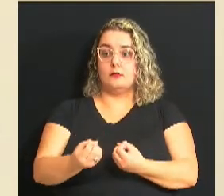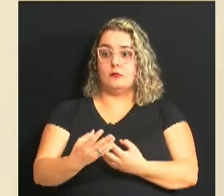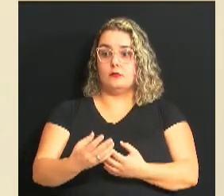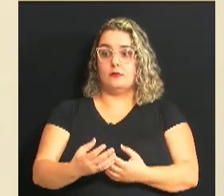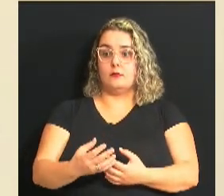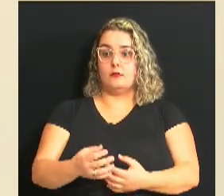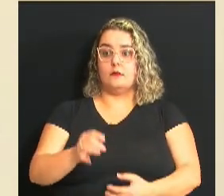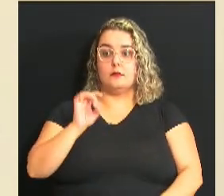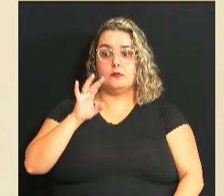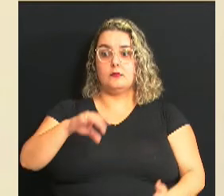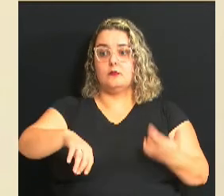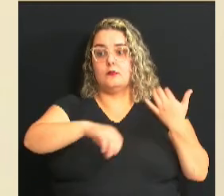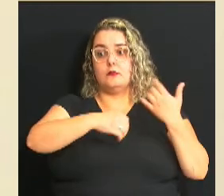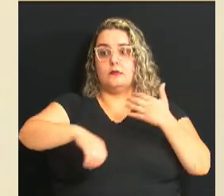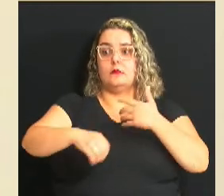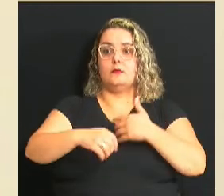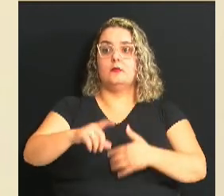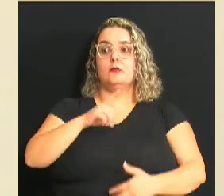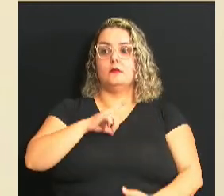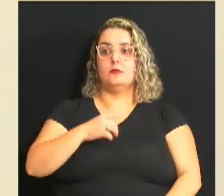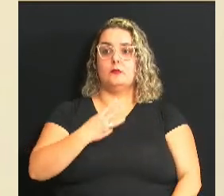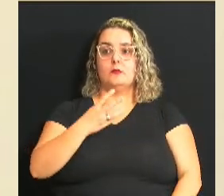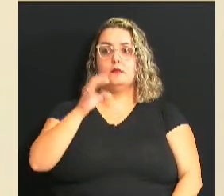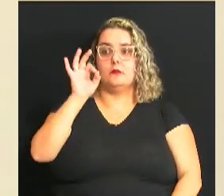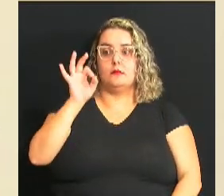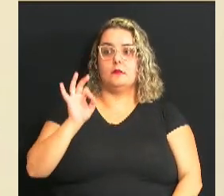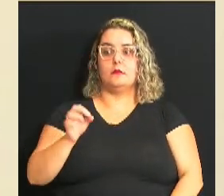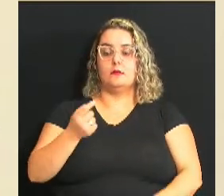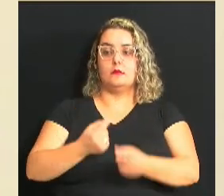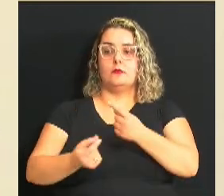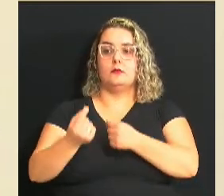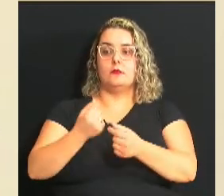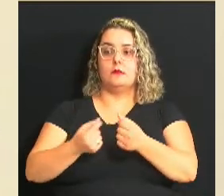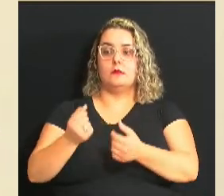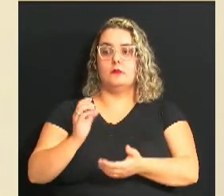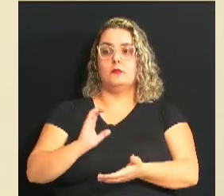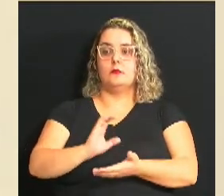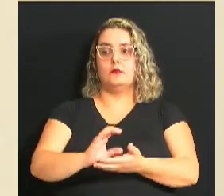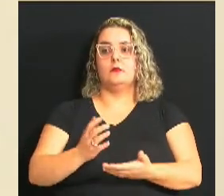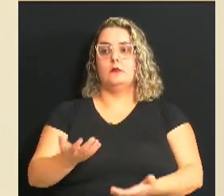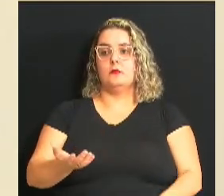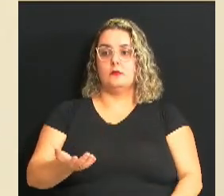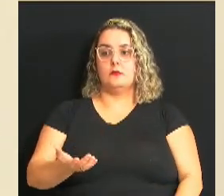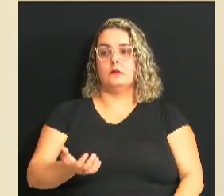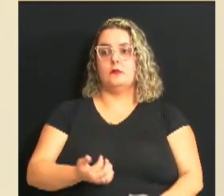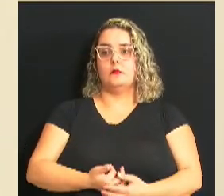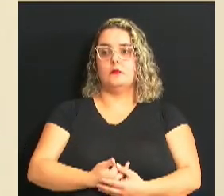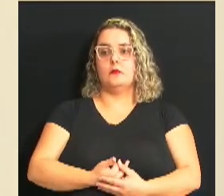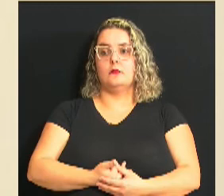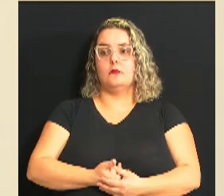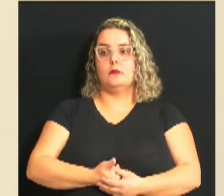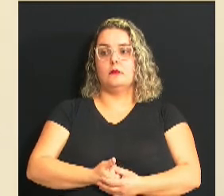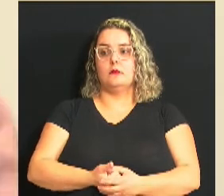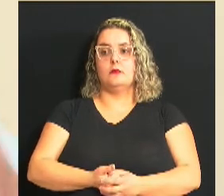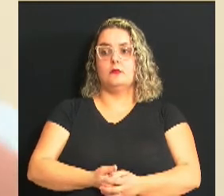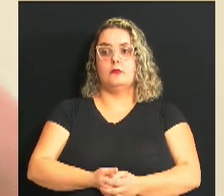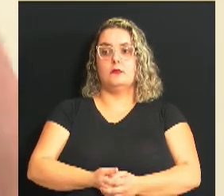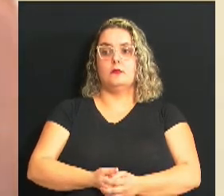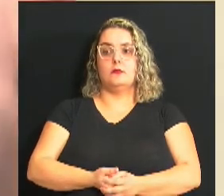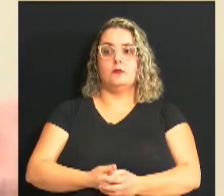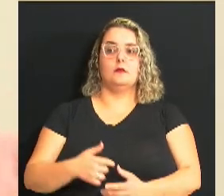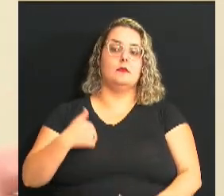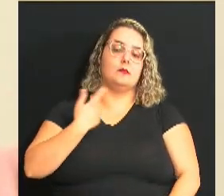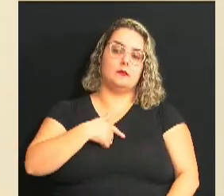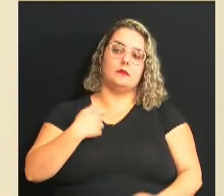Orquestra Sinfônica tinha 3% do orçamento da cidade. Então, nós precisamos ampliar. É evidente